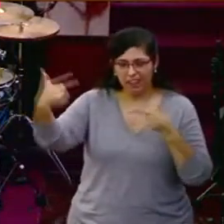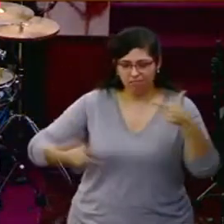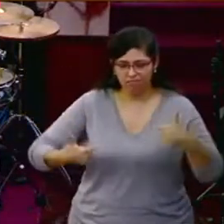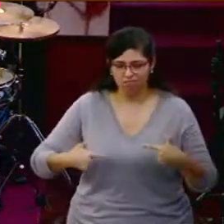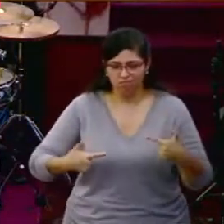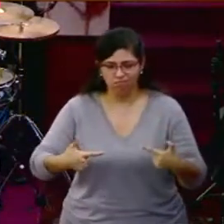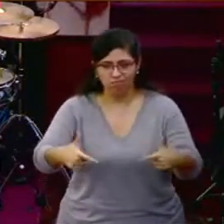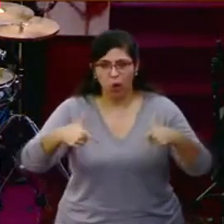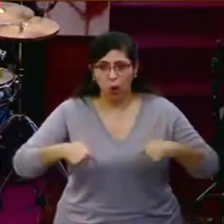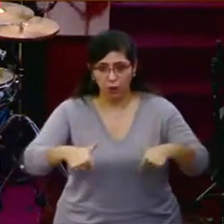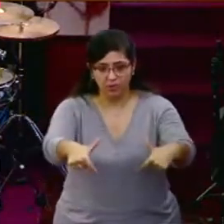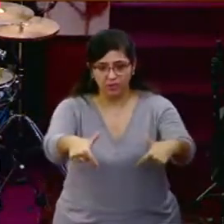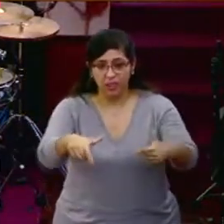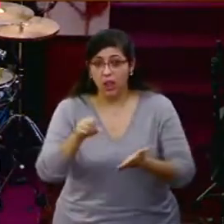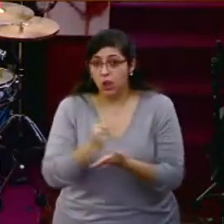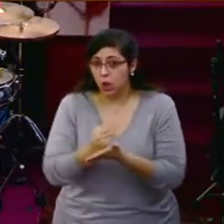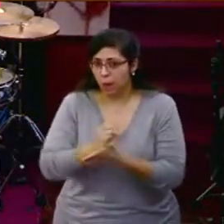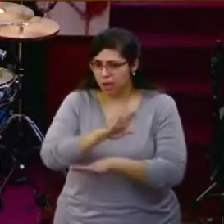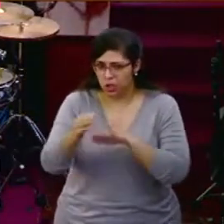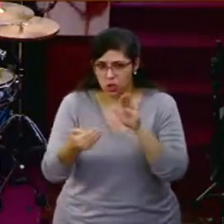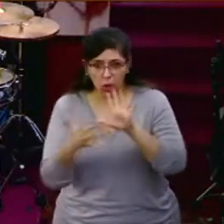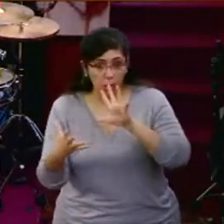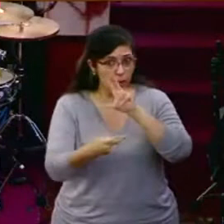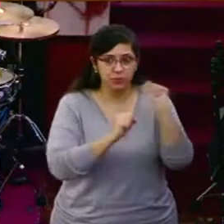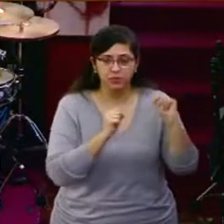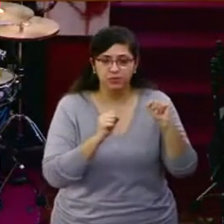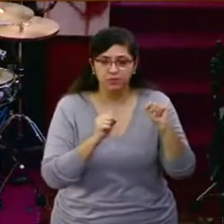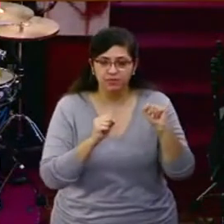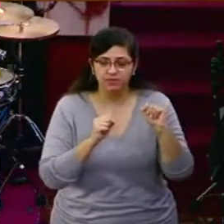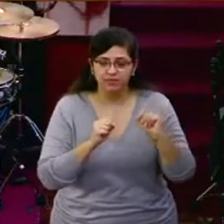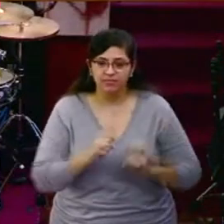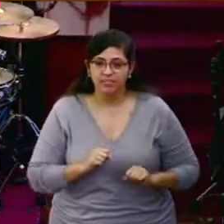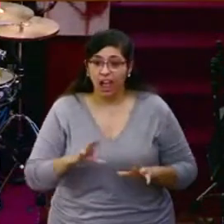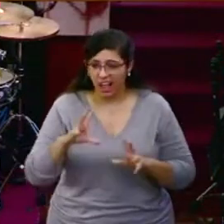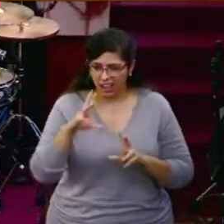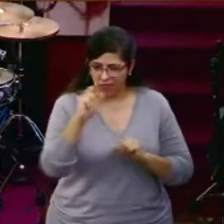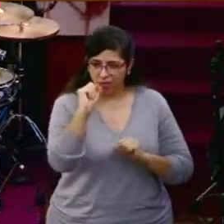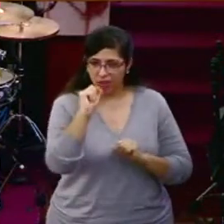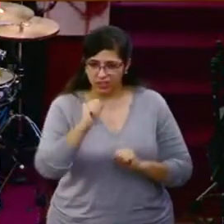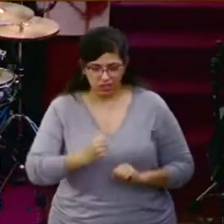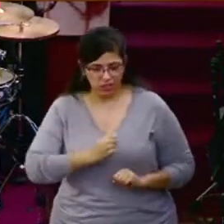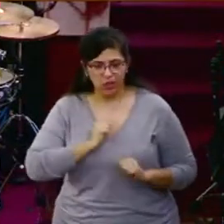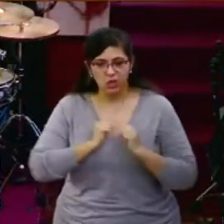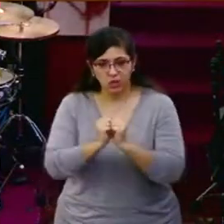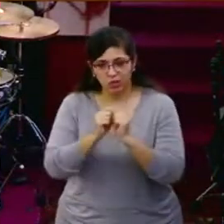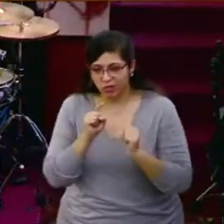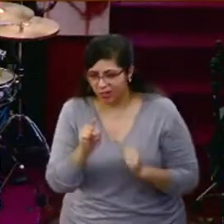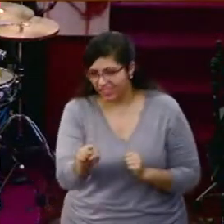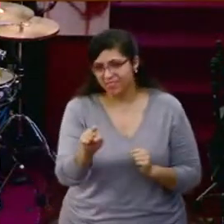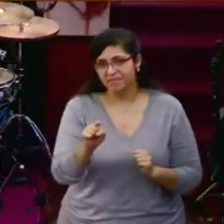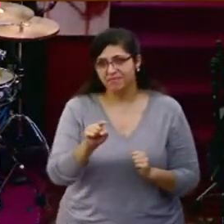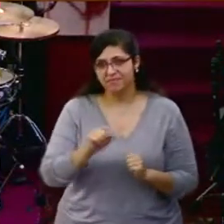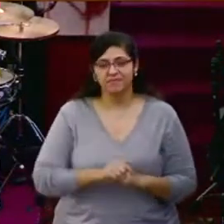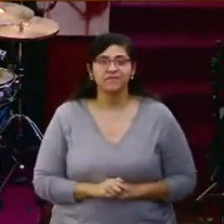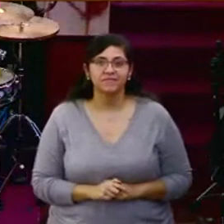domínio dela no entanto é que um dos slogans de star wars é que a força esteja com você